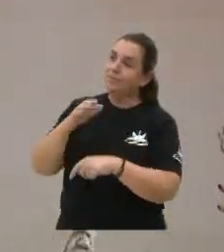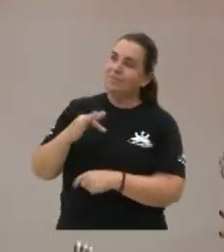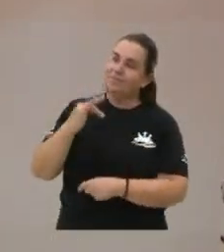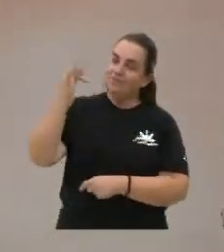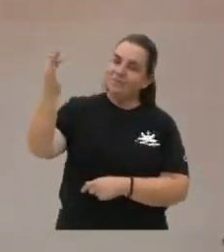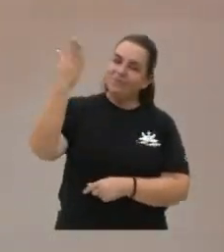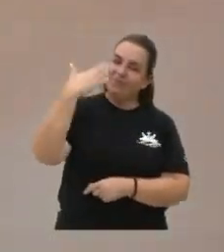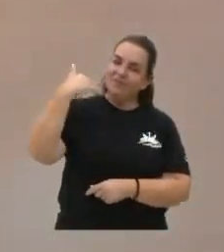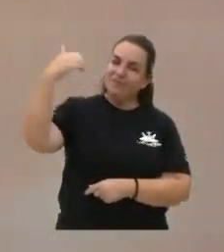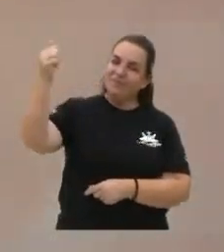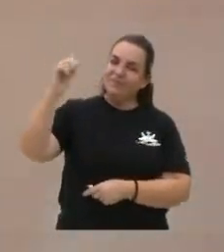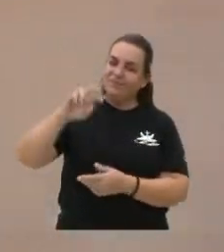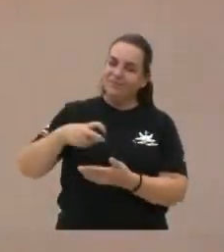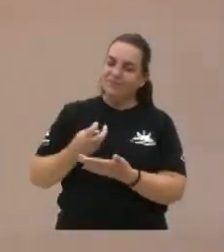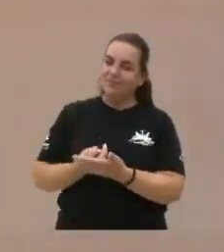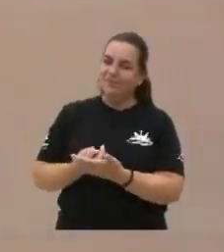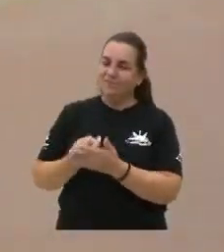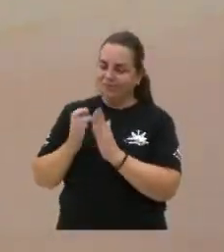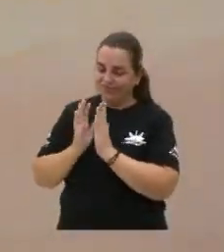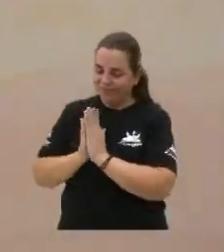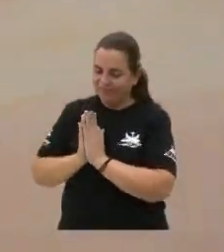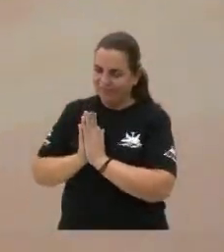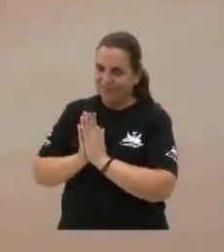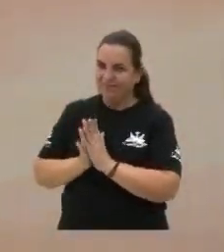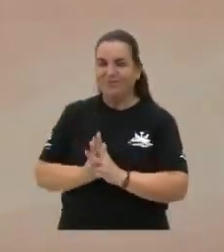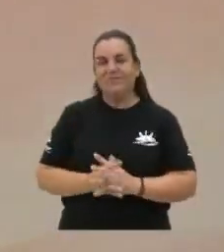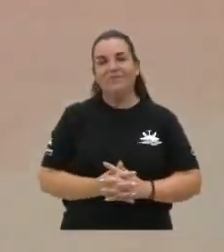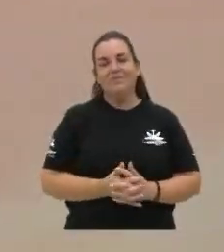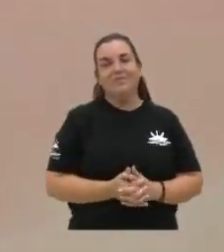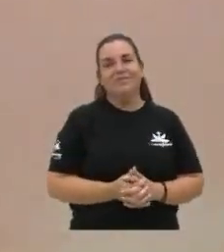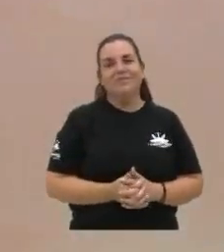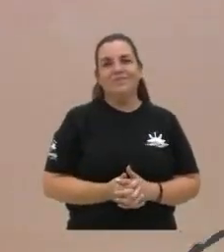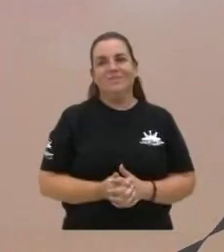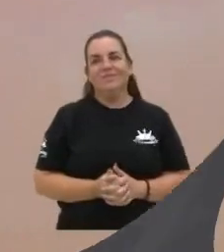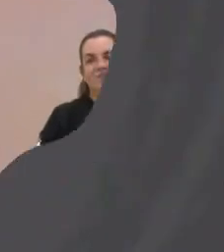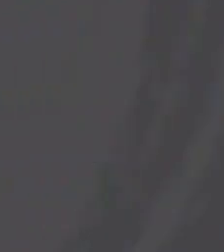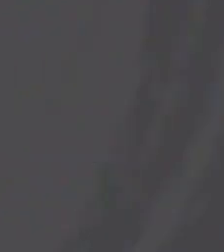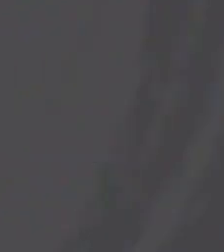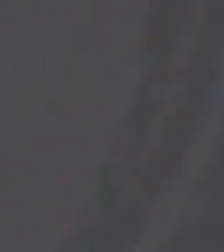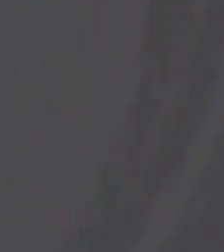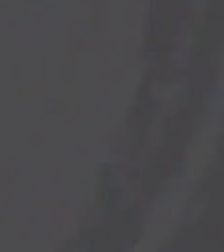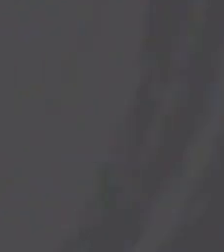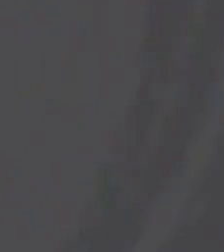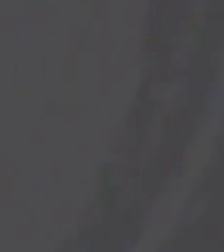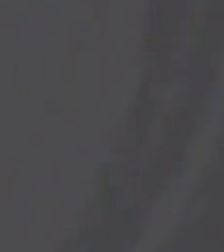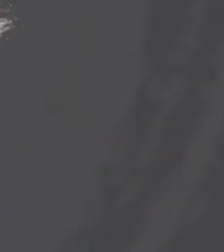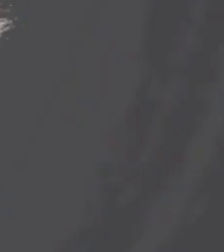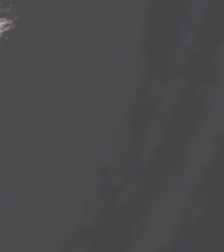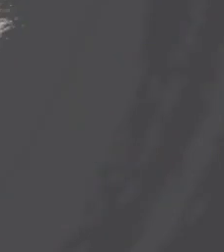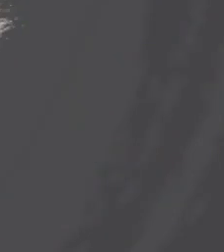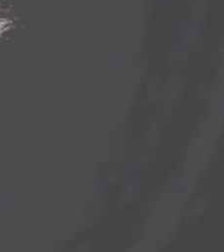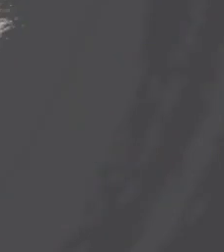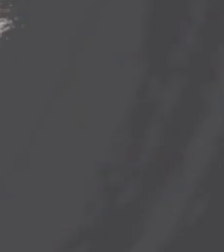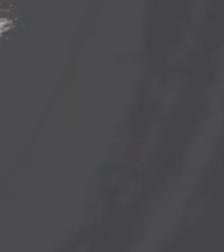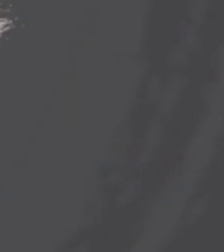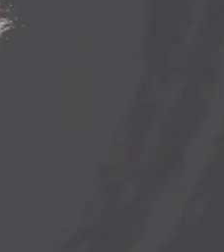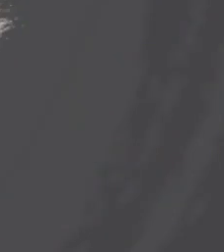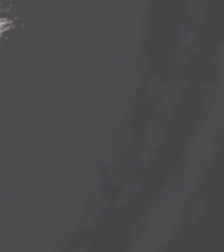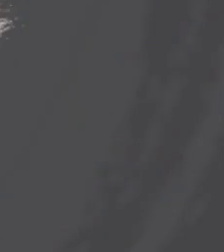por nós, pecadores, agora e na hora de nossa morte. Amém.